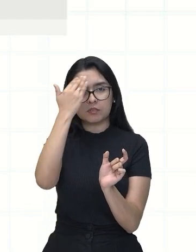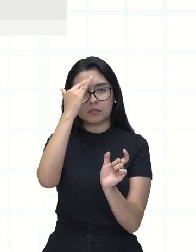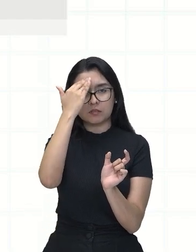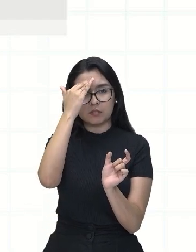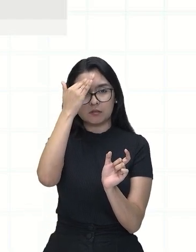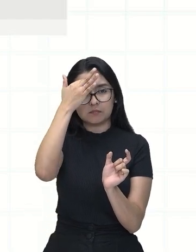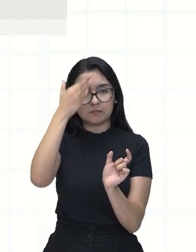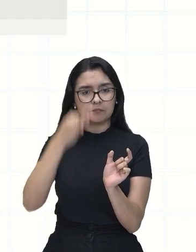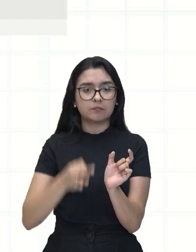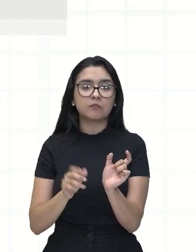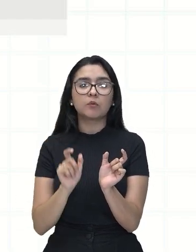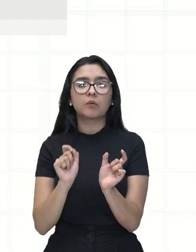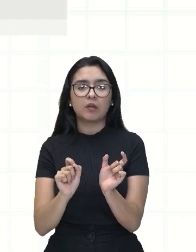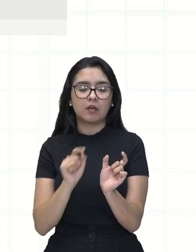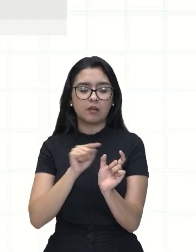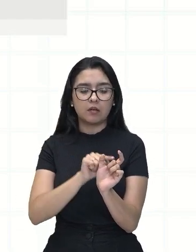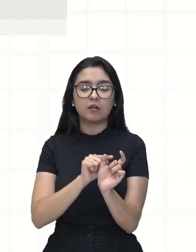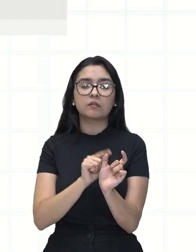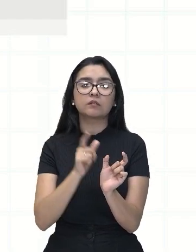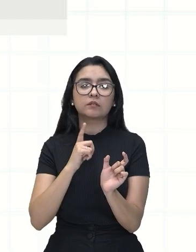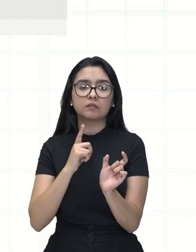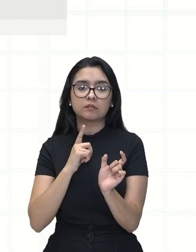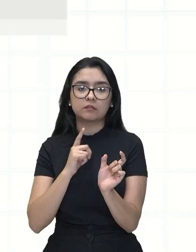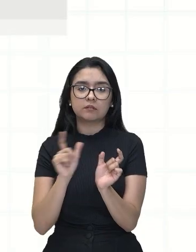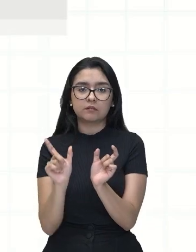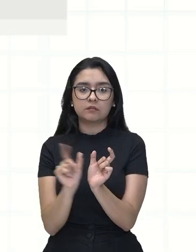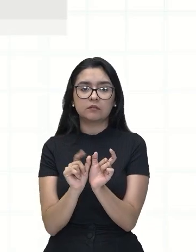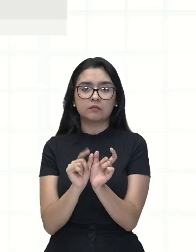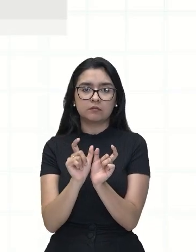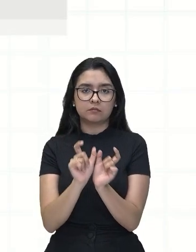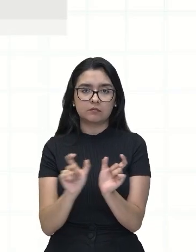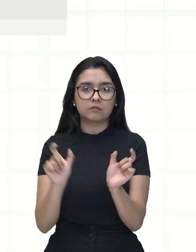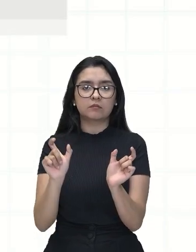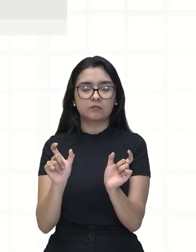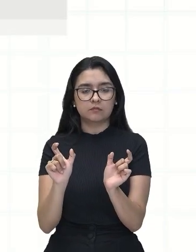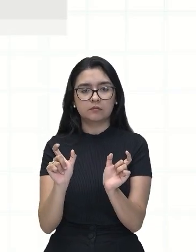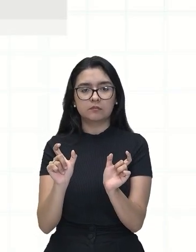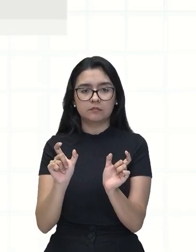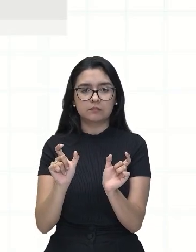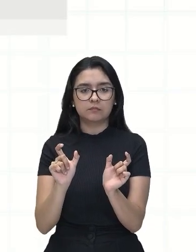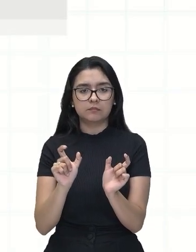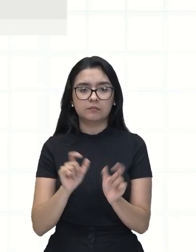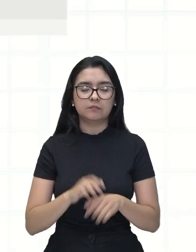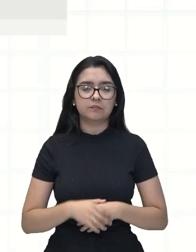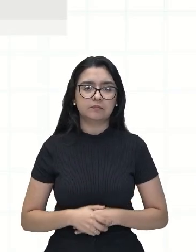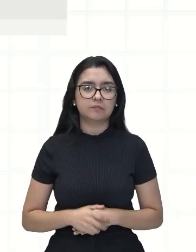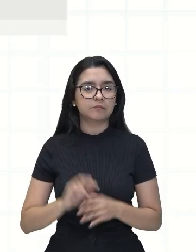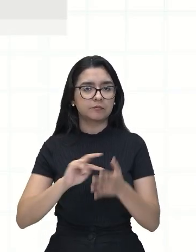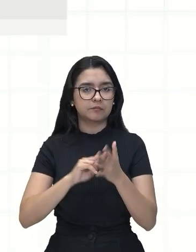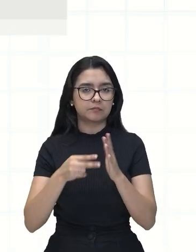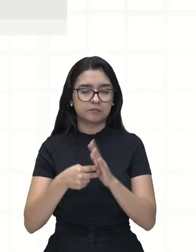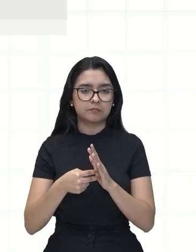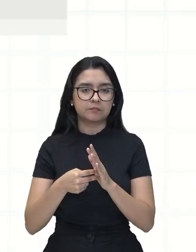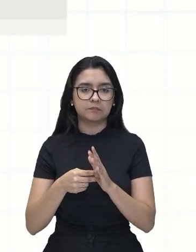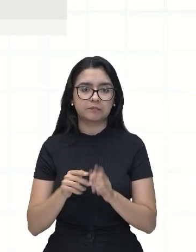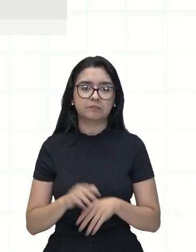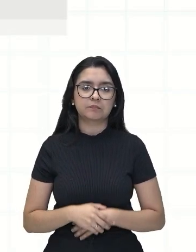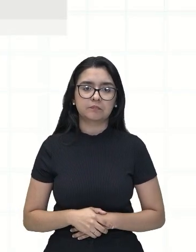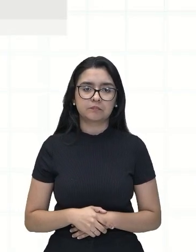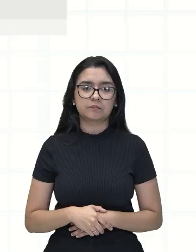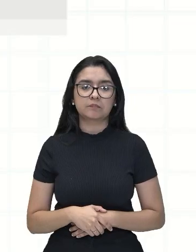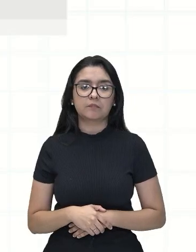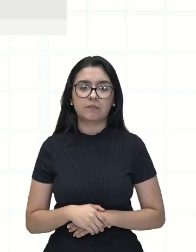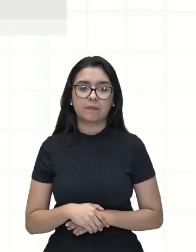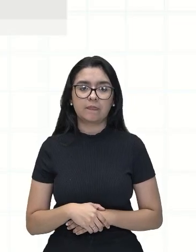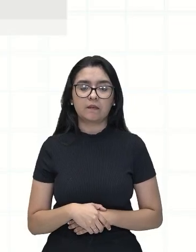entendam que essa palavra é formada por partes diferentes, né? De significado, olha só.